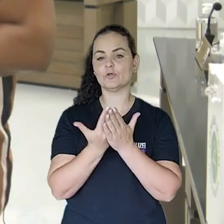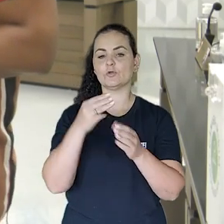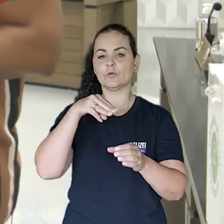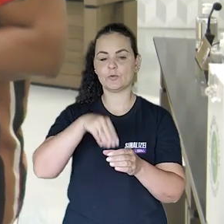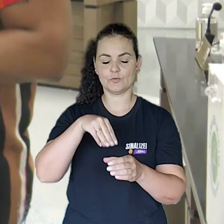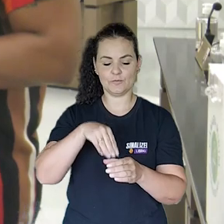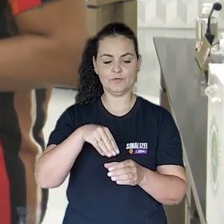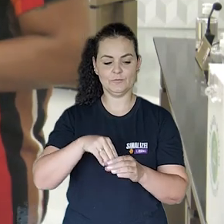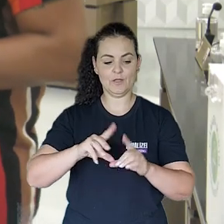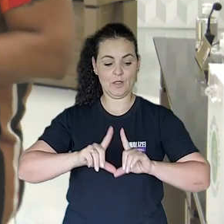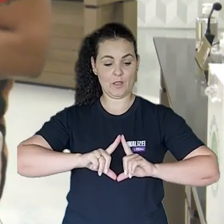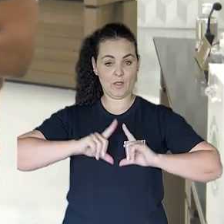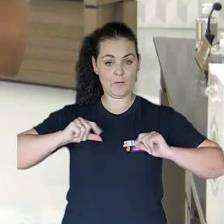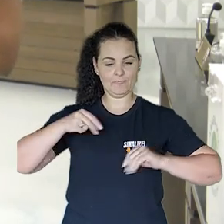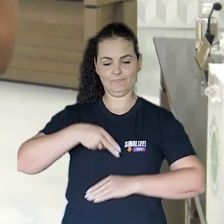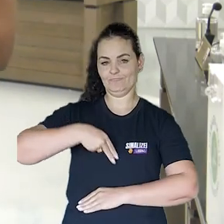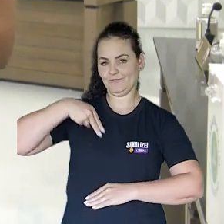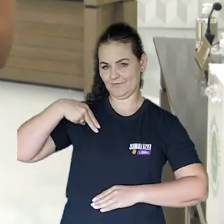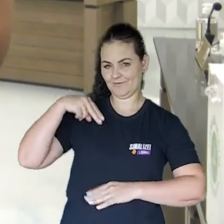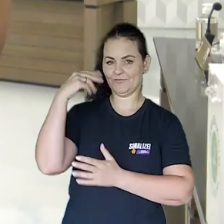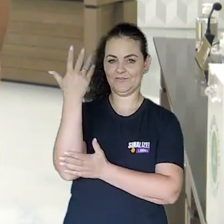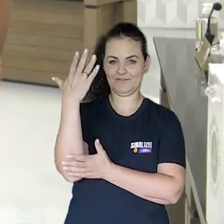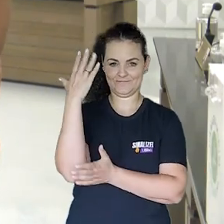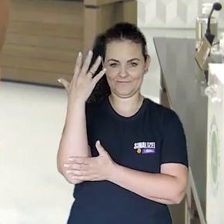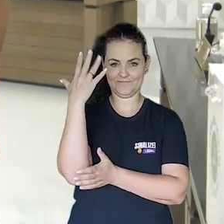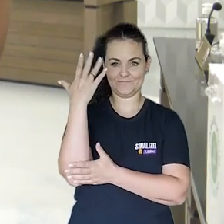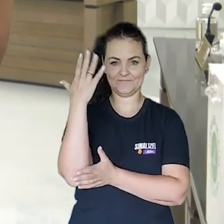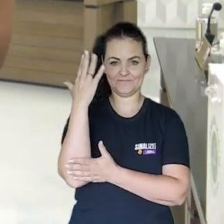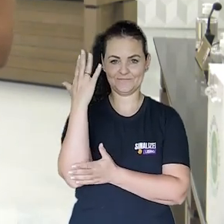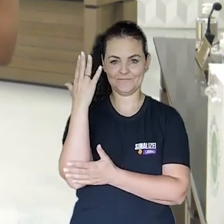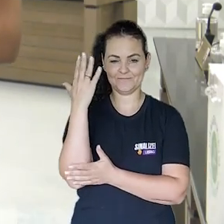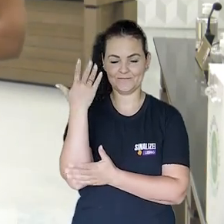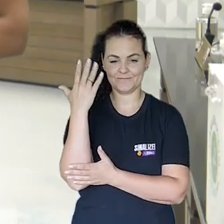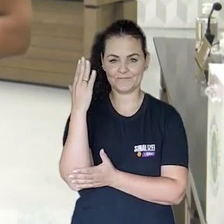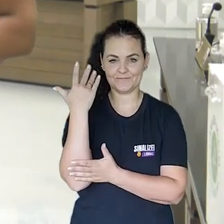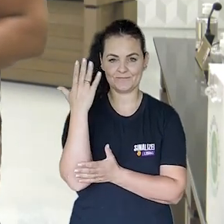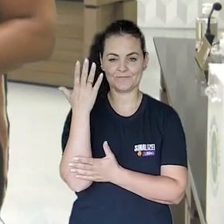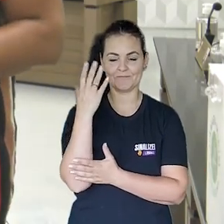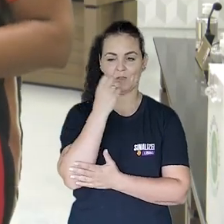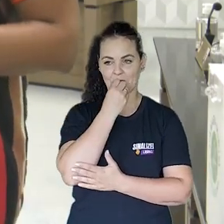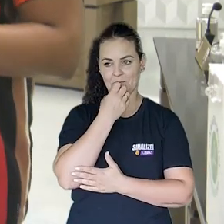Muito bem. A escola aqui do bairro Estrada Nova. Isso mesmo.